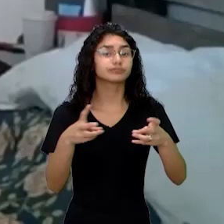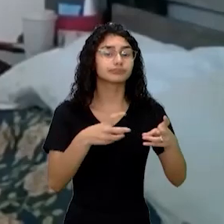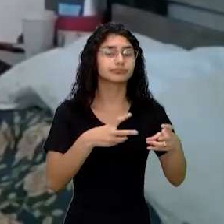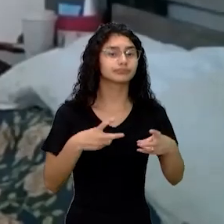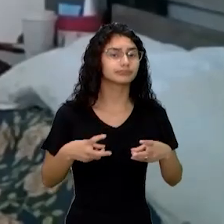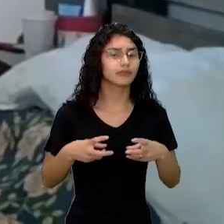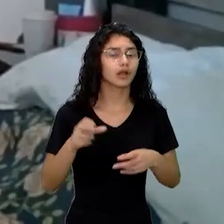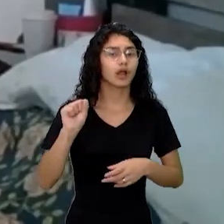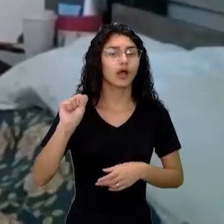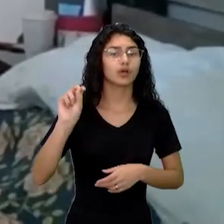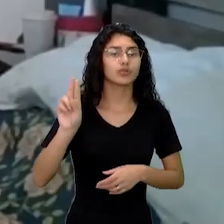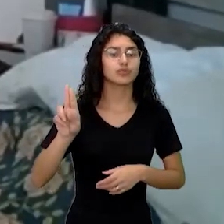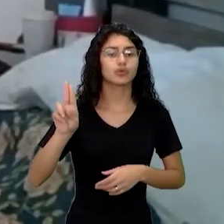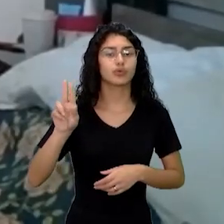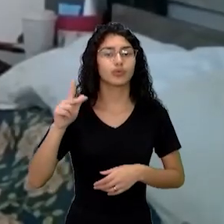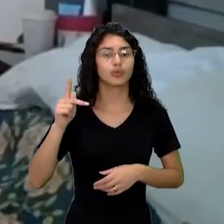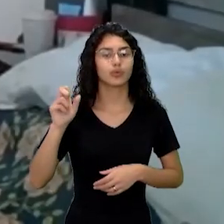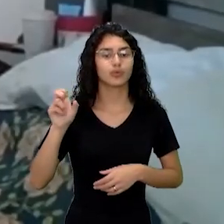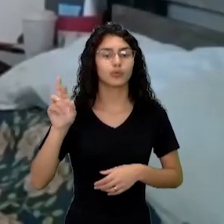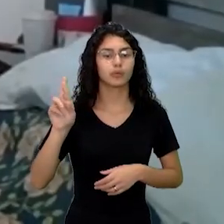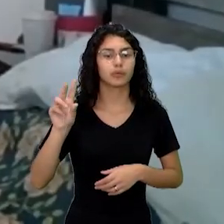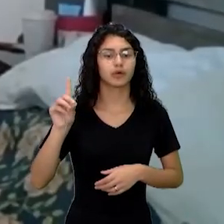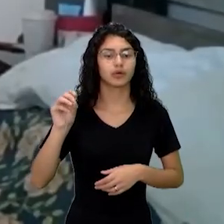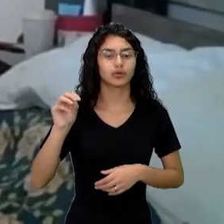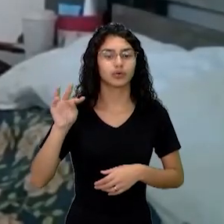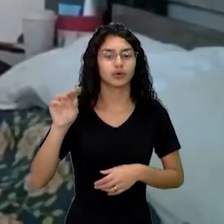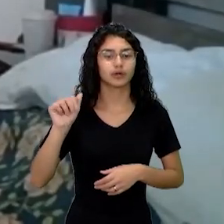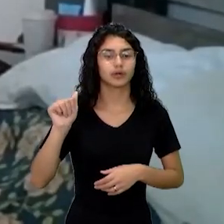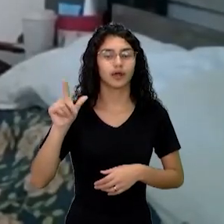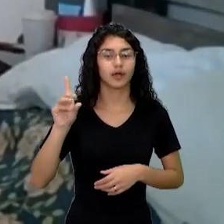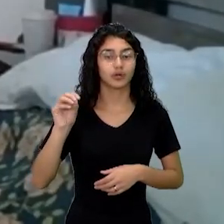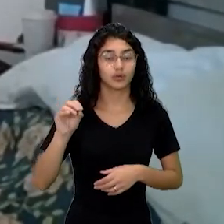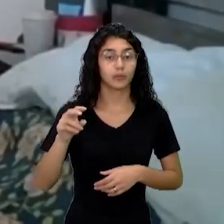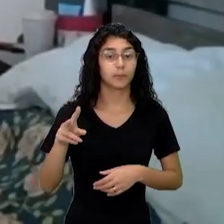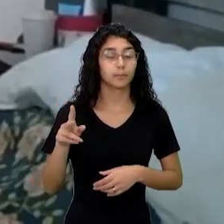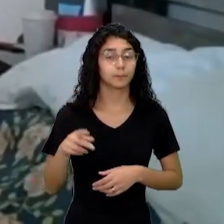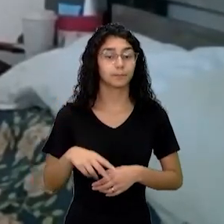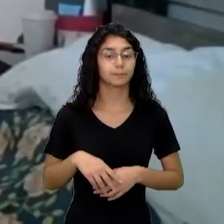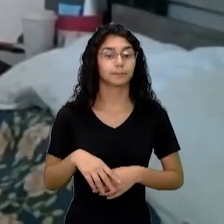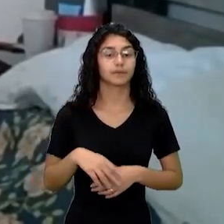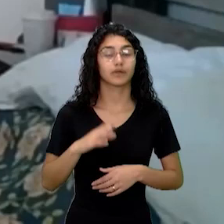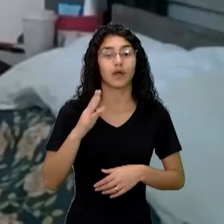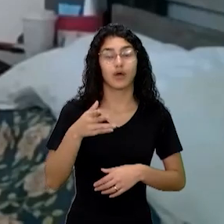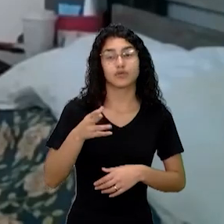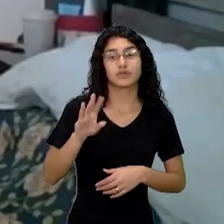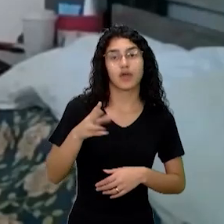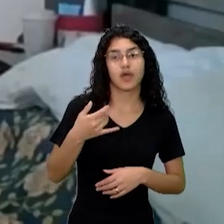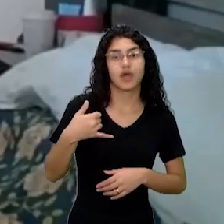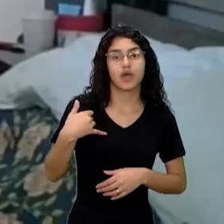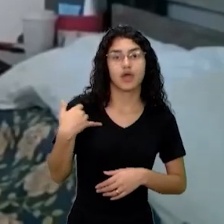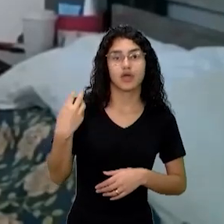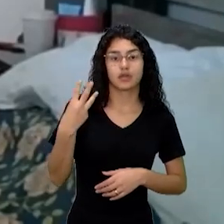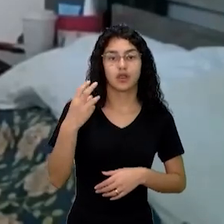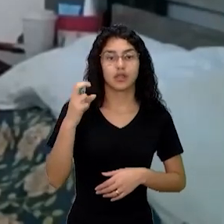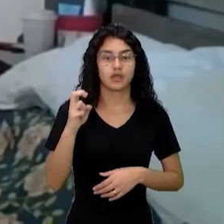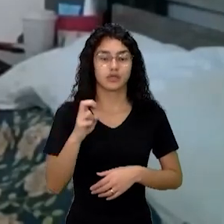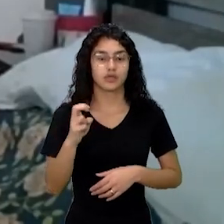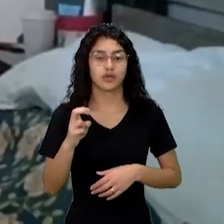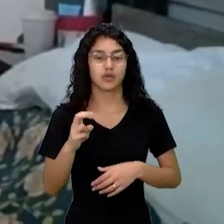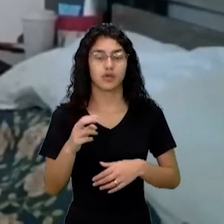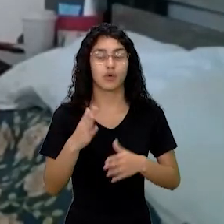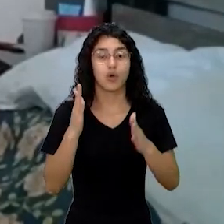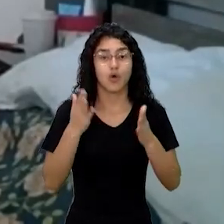como superdotado pela Denise, aos 35 anos de idade, hoje eu tenho 39, né? Então já foi algum tempo aí, a gente